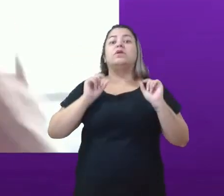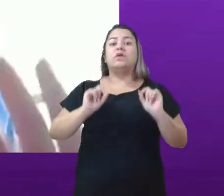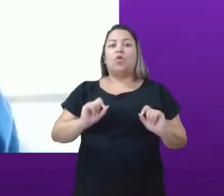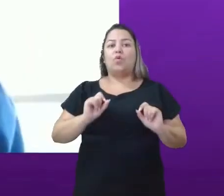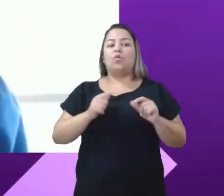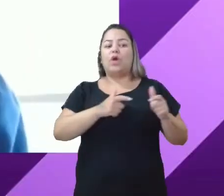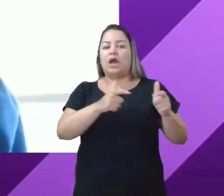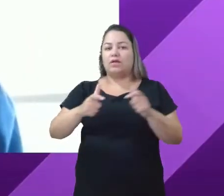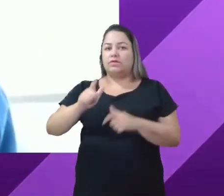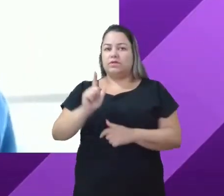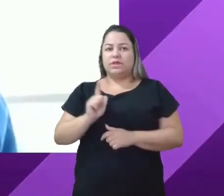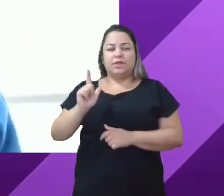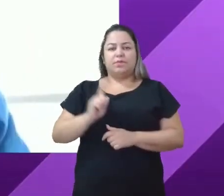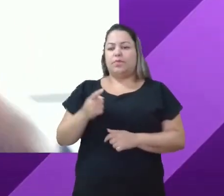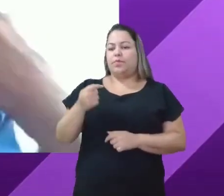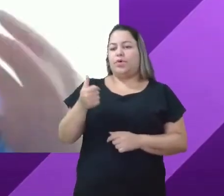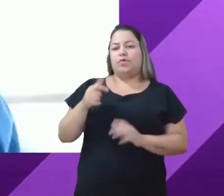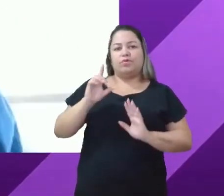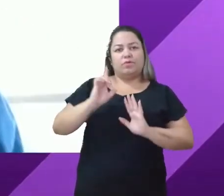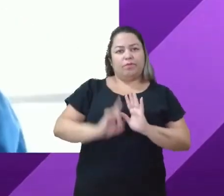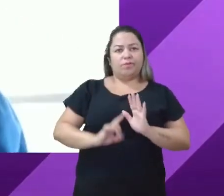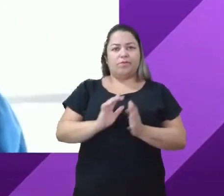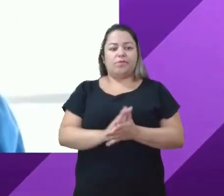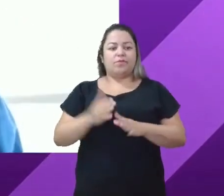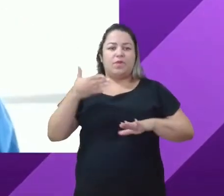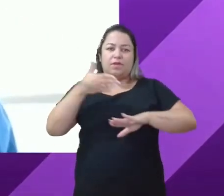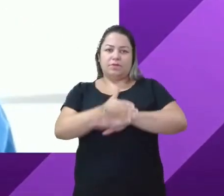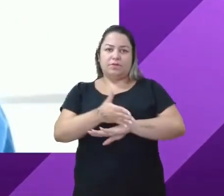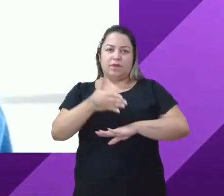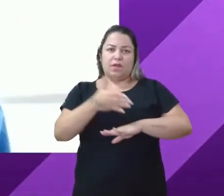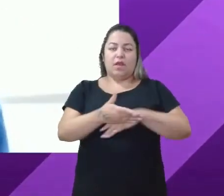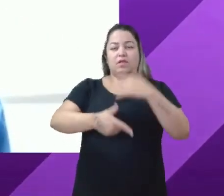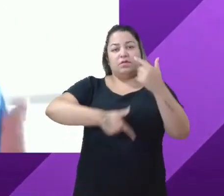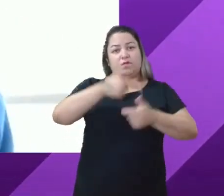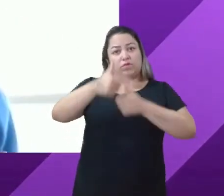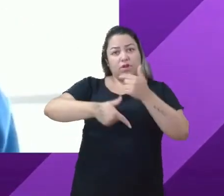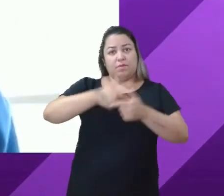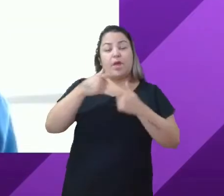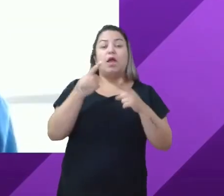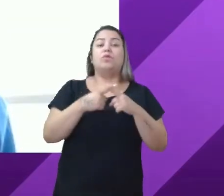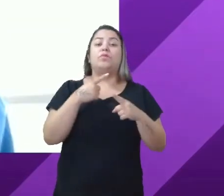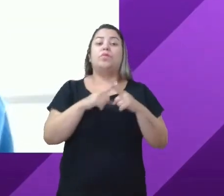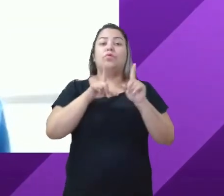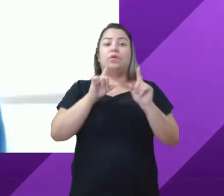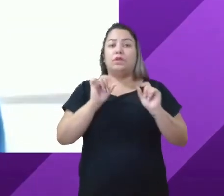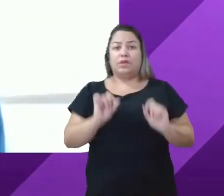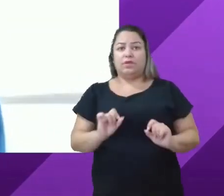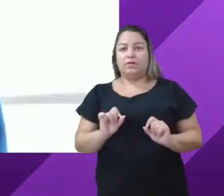tem muito menos direito, tem muito menos acesso ao trabalho, porque